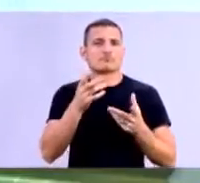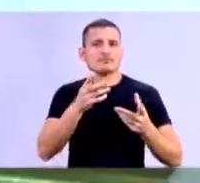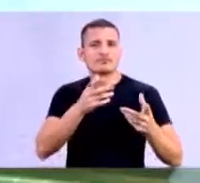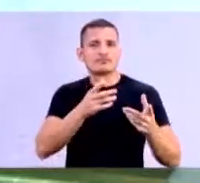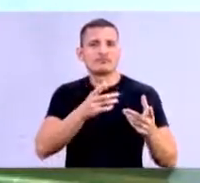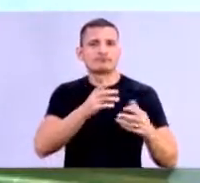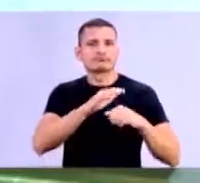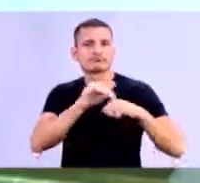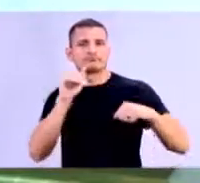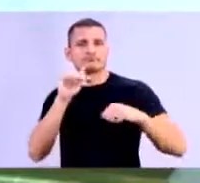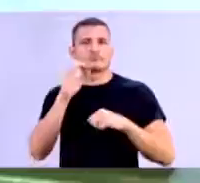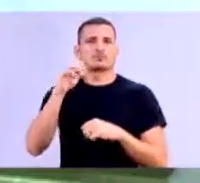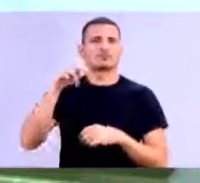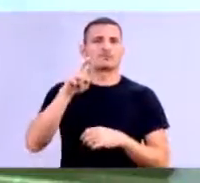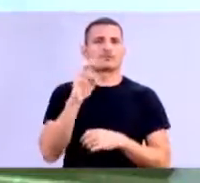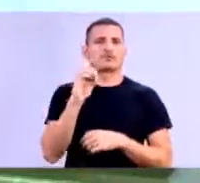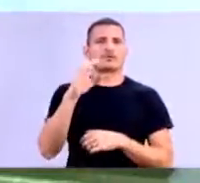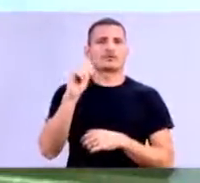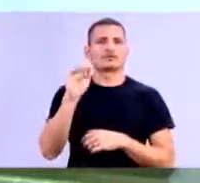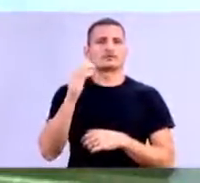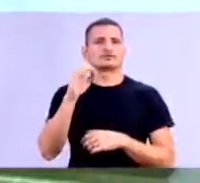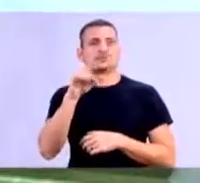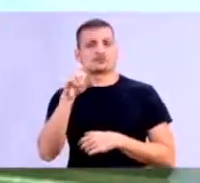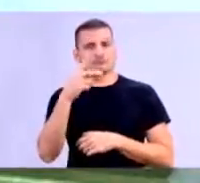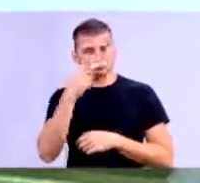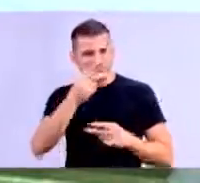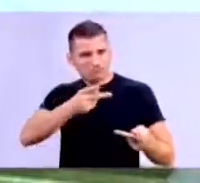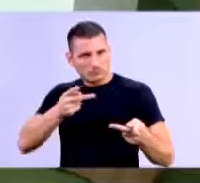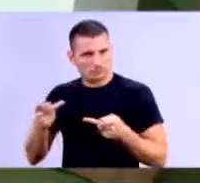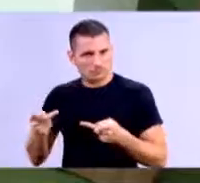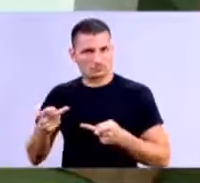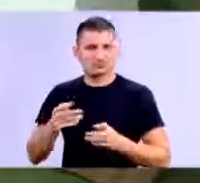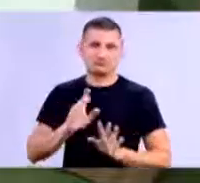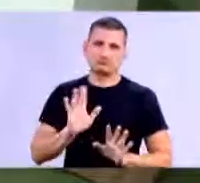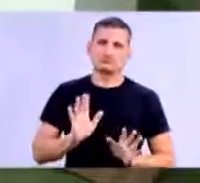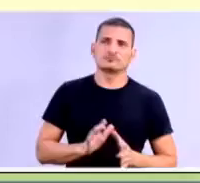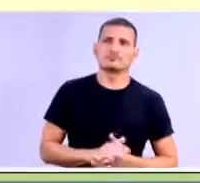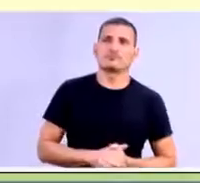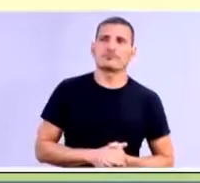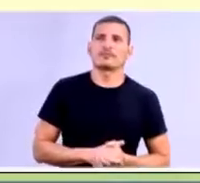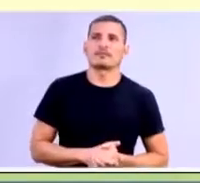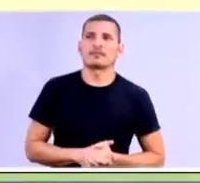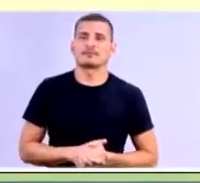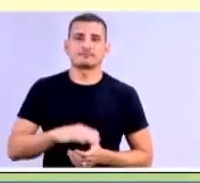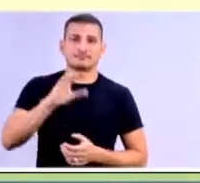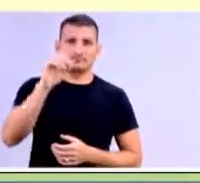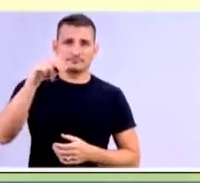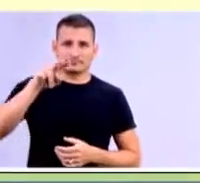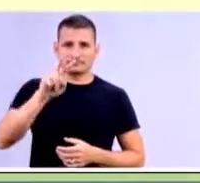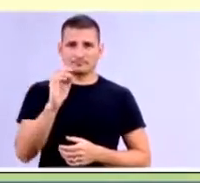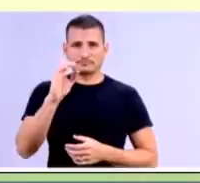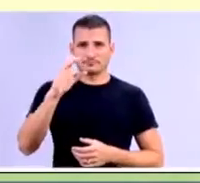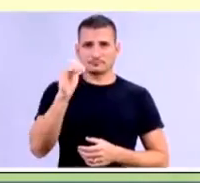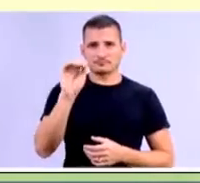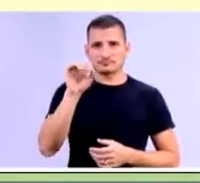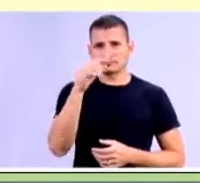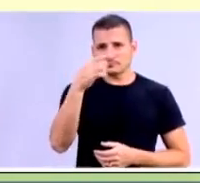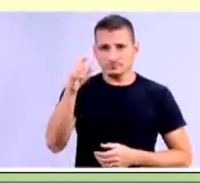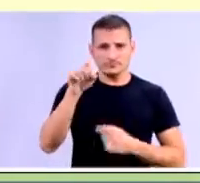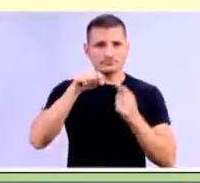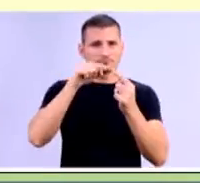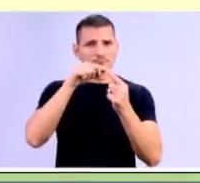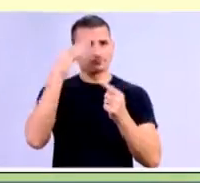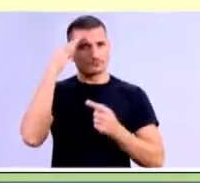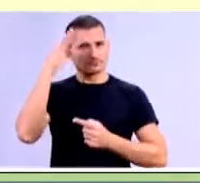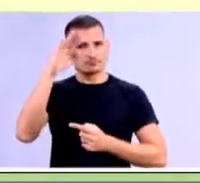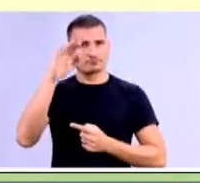convocação? Convocação é a mesma coisa de um convite? Vejamos. A convocação, o objetivo principal